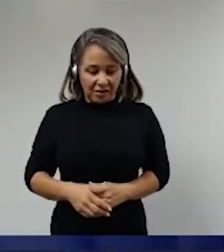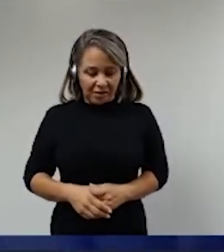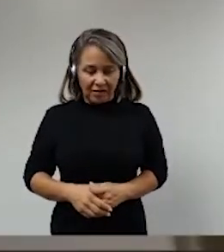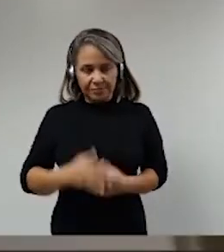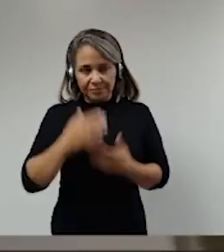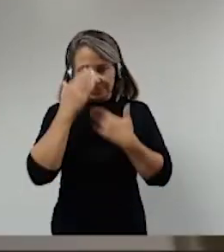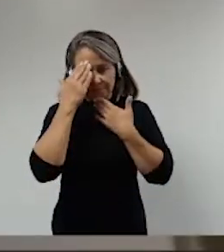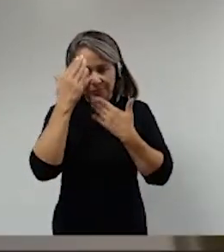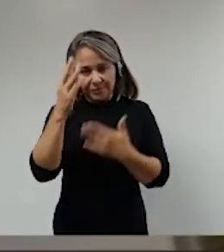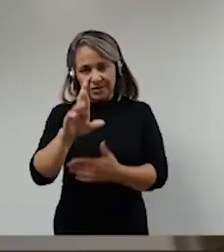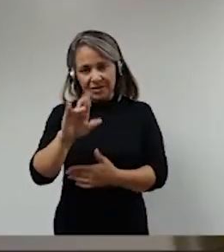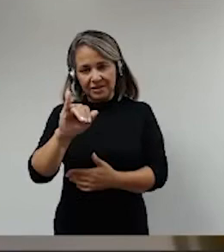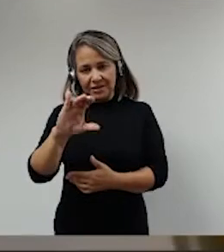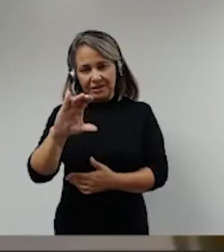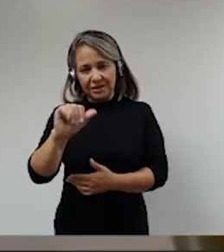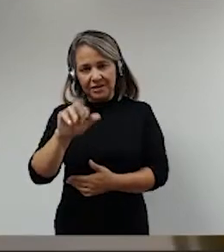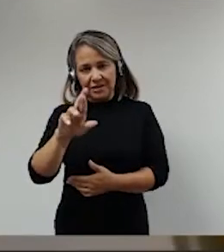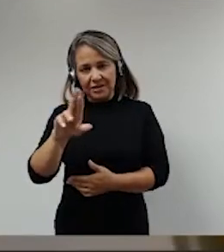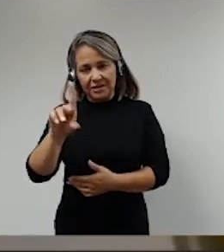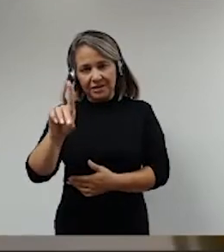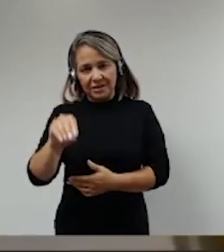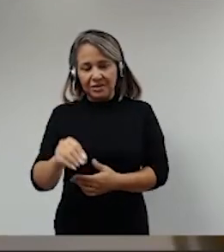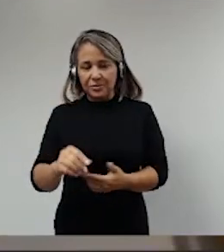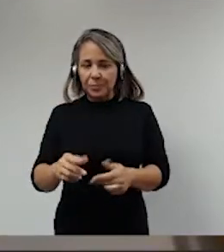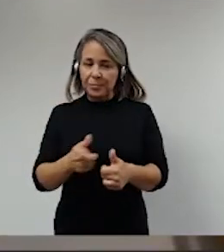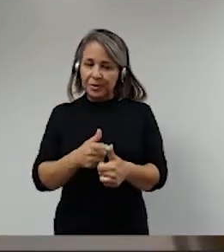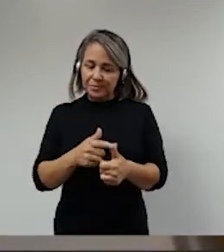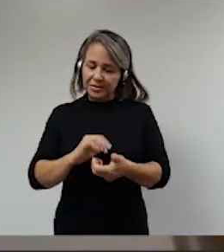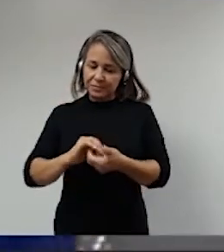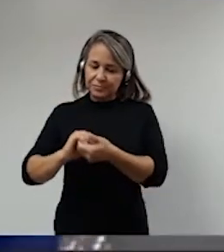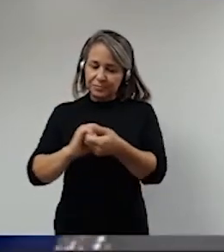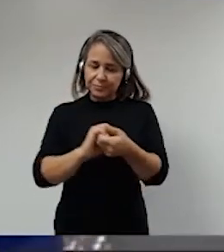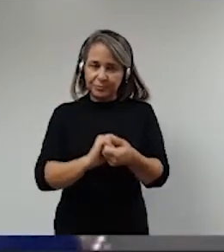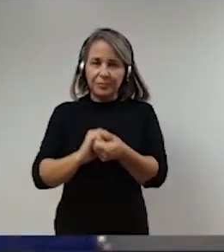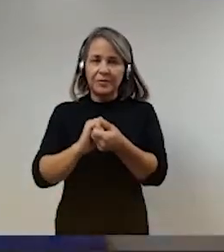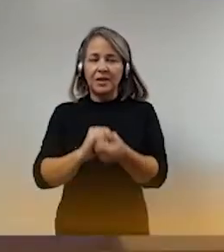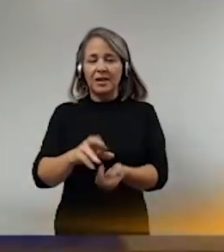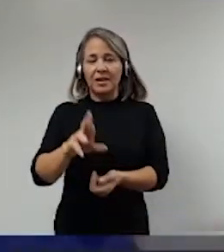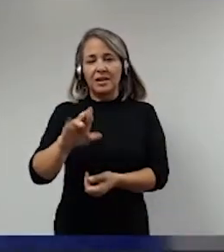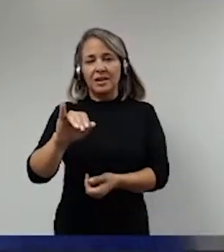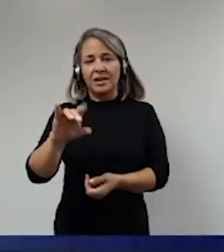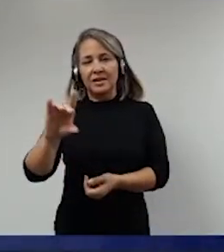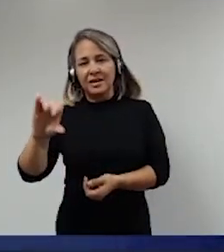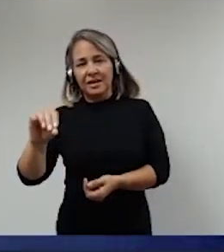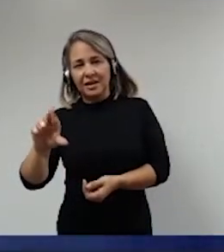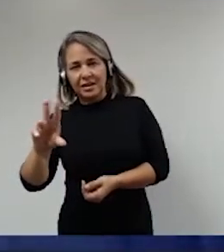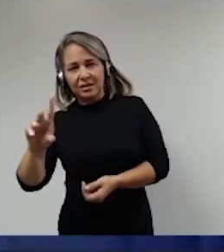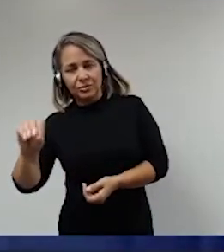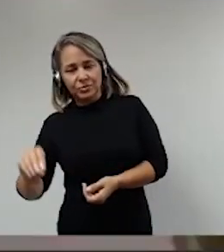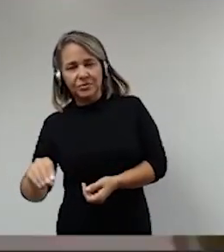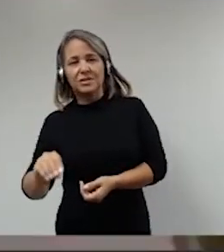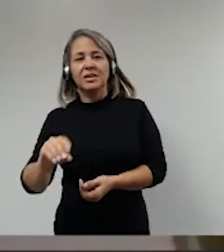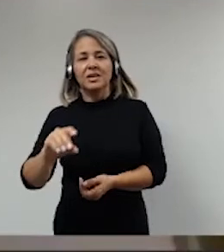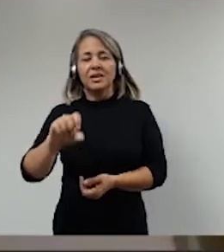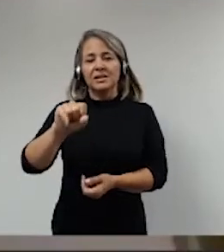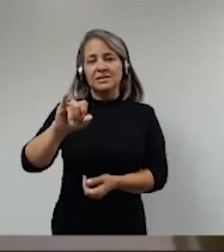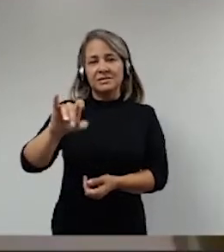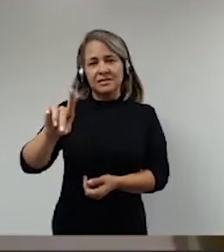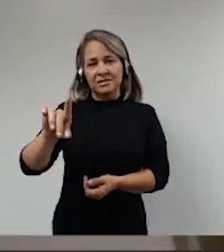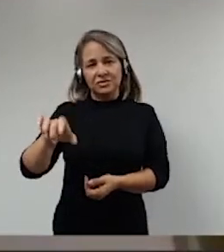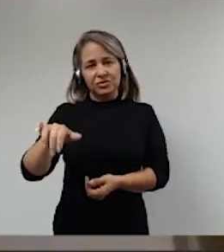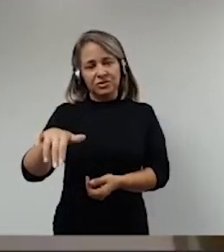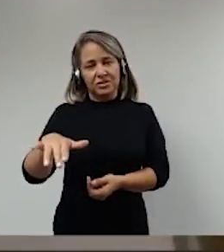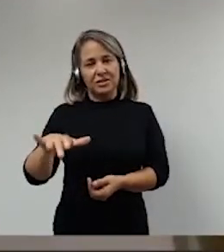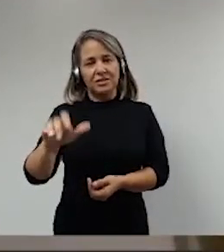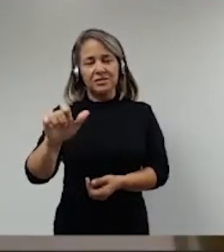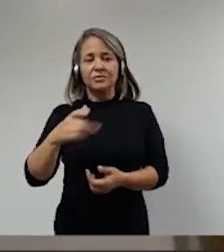Muito obrigado, Ricardo, pela introdução. Eu queria inicialmente cumprimentar o Dr. Ricardo, o Dr. Sidney Sanches, dizer da minha felicidade, do meu